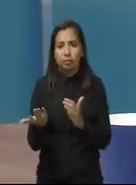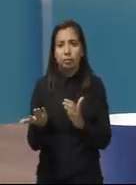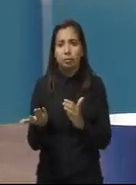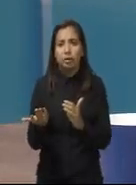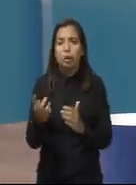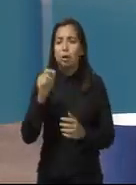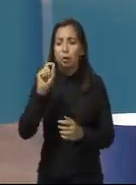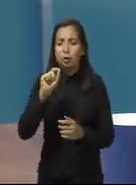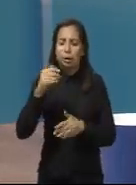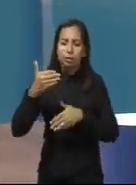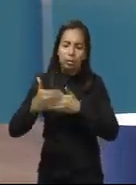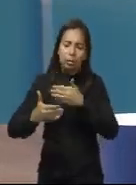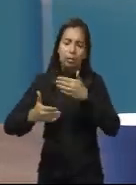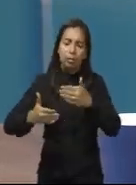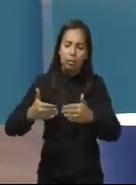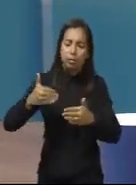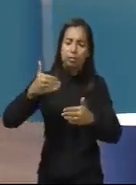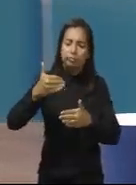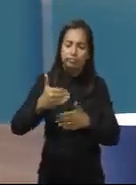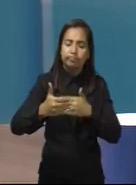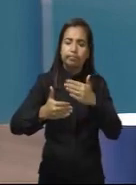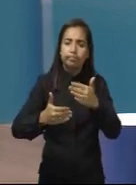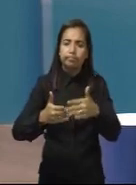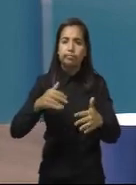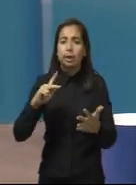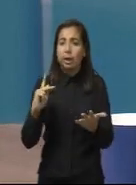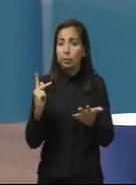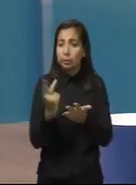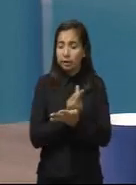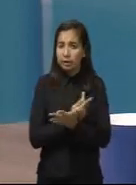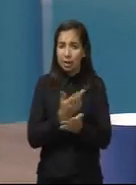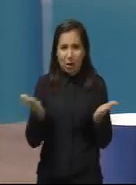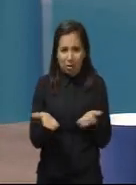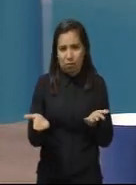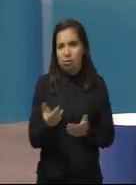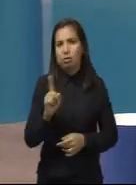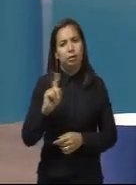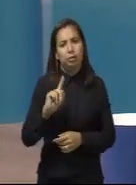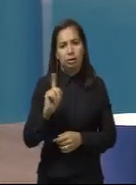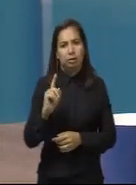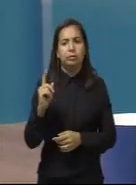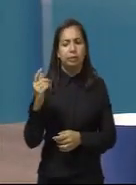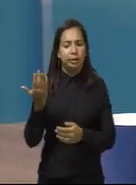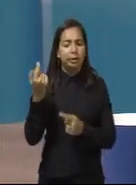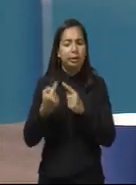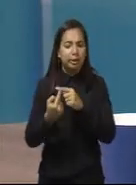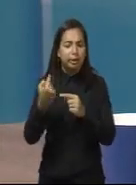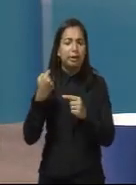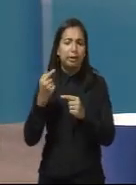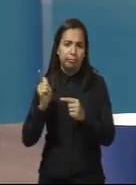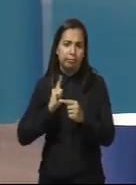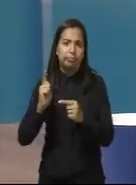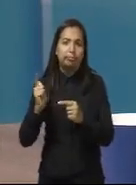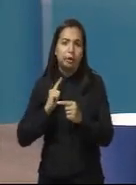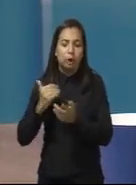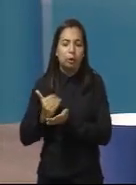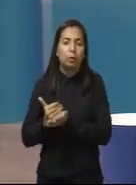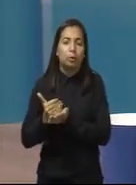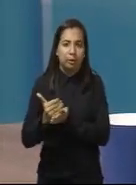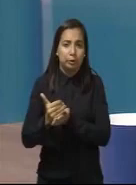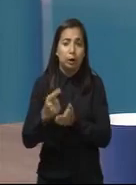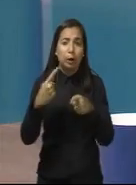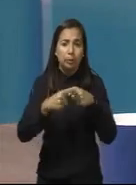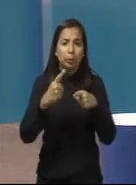que foi acontecendo, é um processo que vem de algum tempo, tá certo? As pessoas esquecem